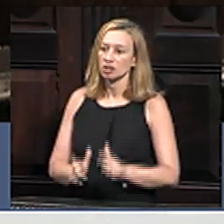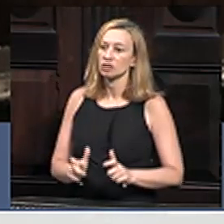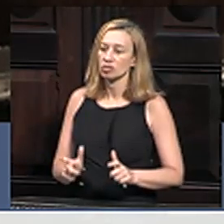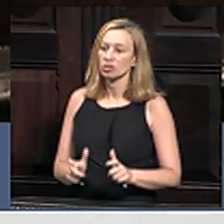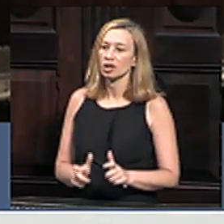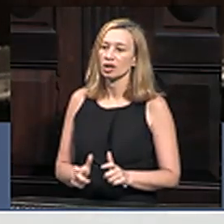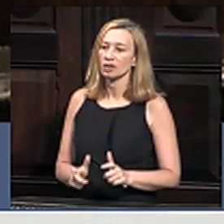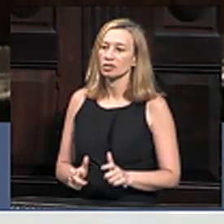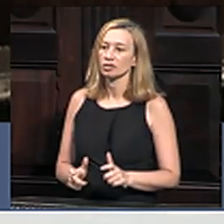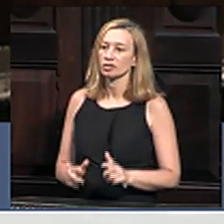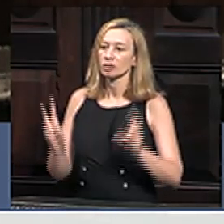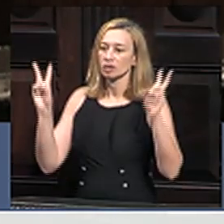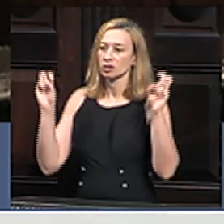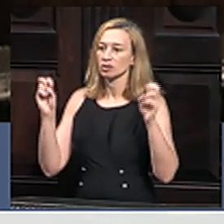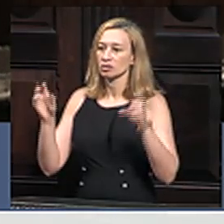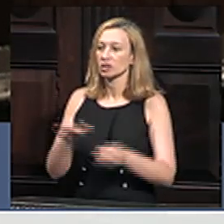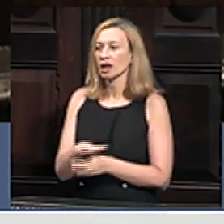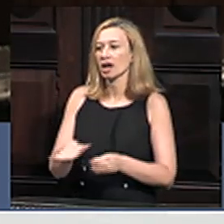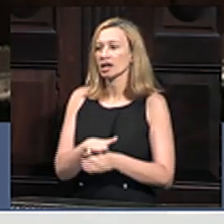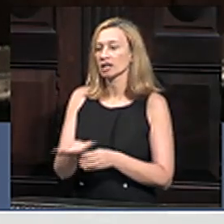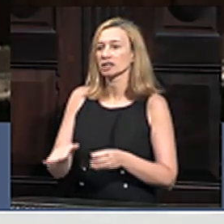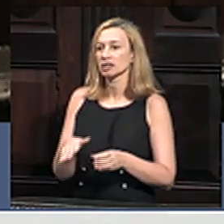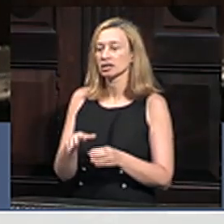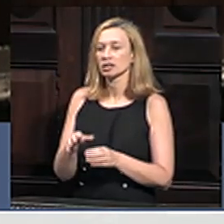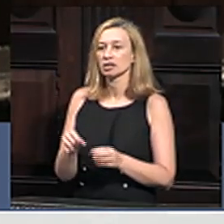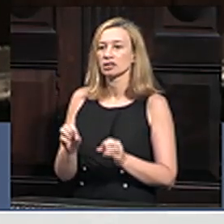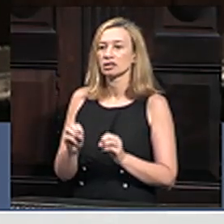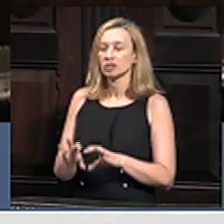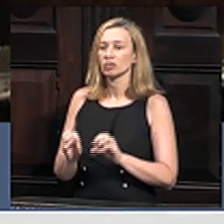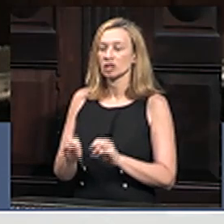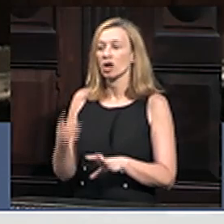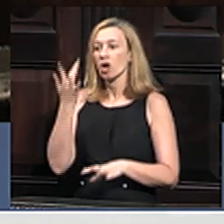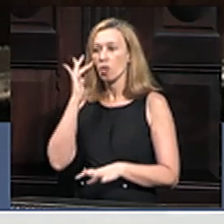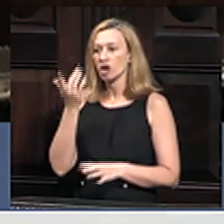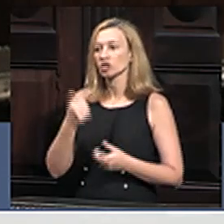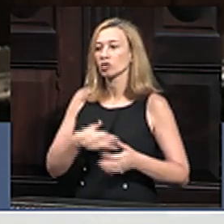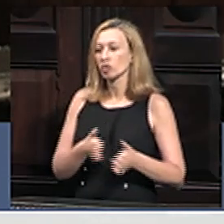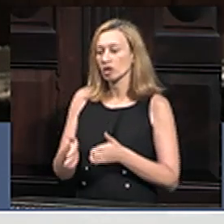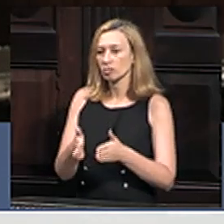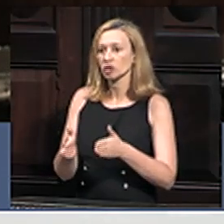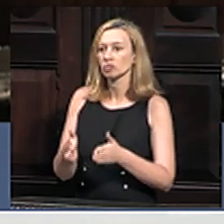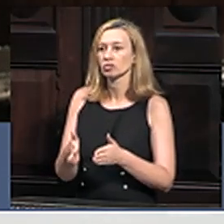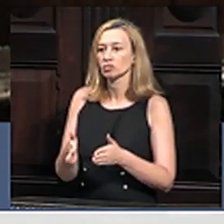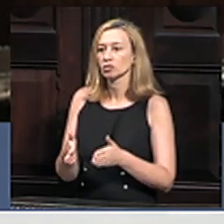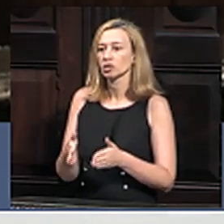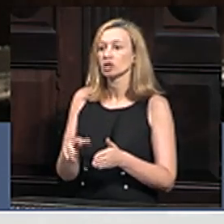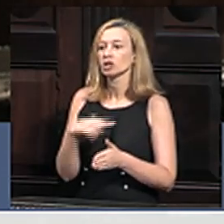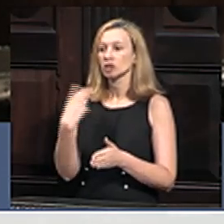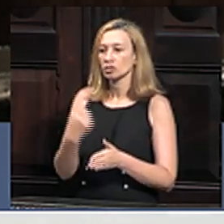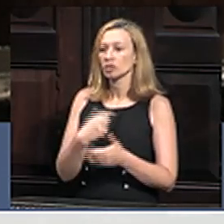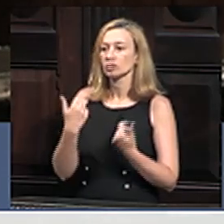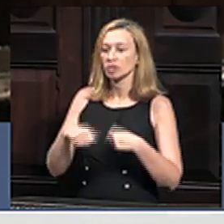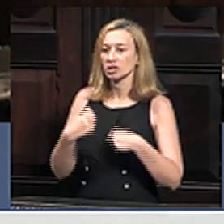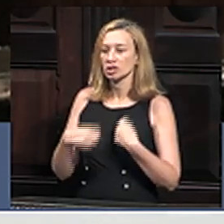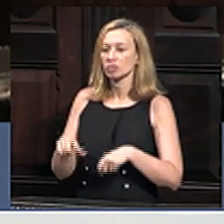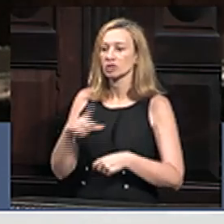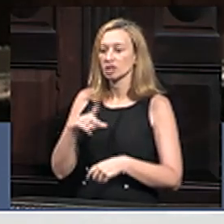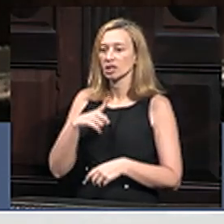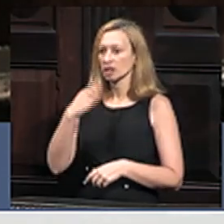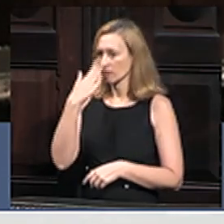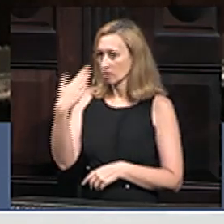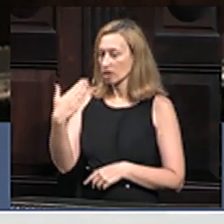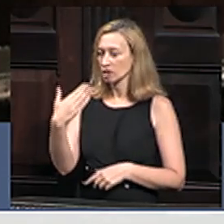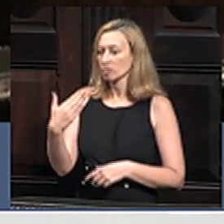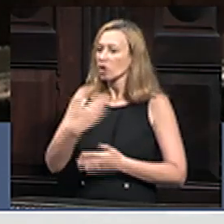para a questão da educação. Eu acho que é o caminho que tenhamos pela frente para